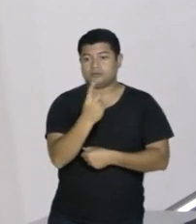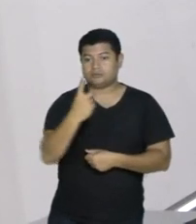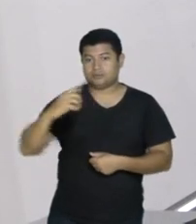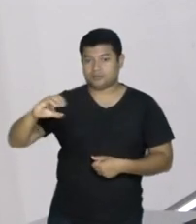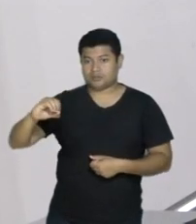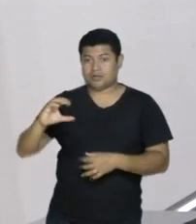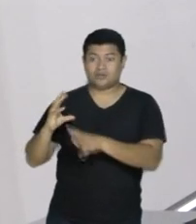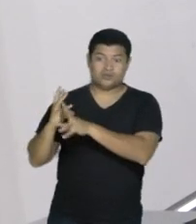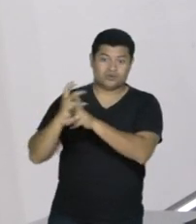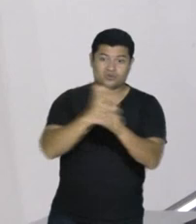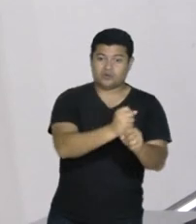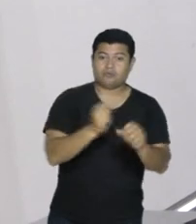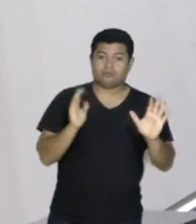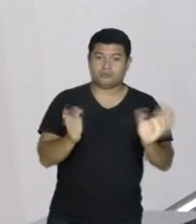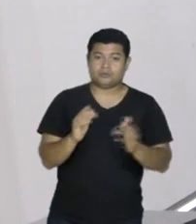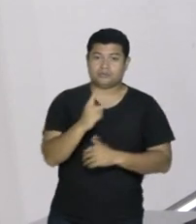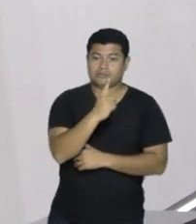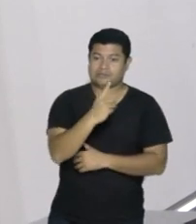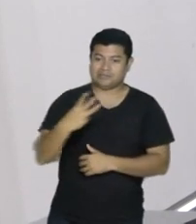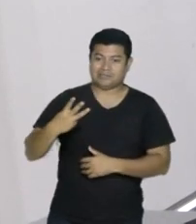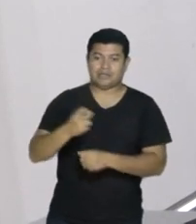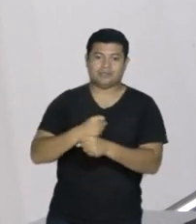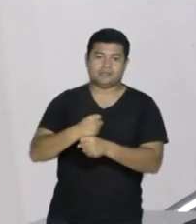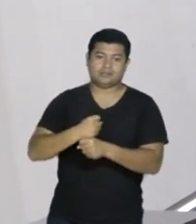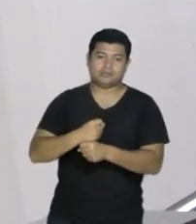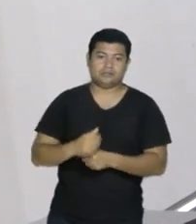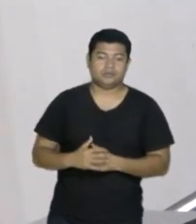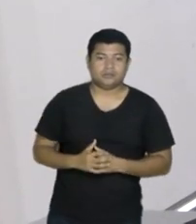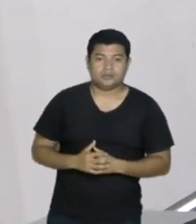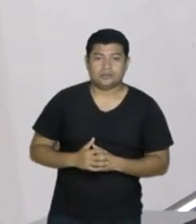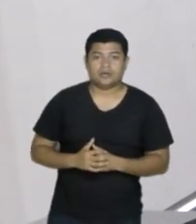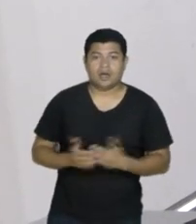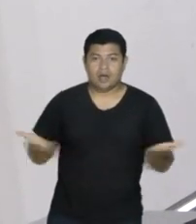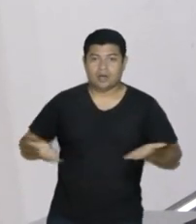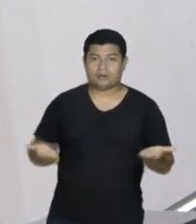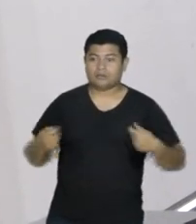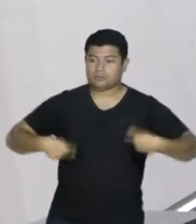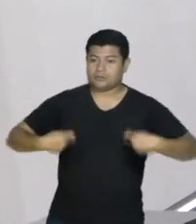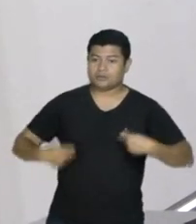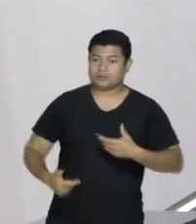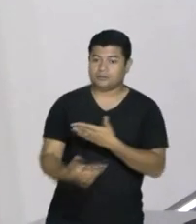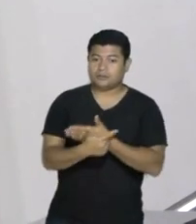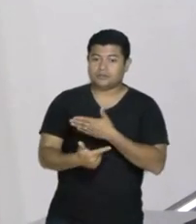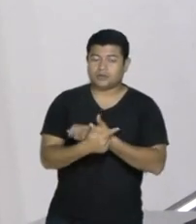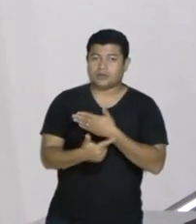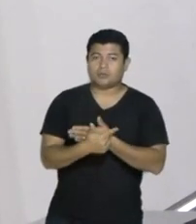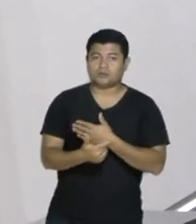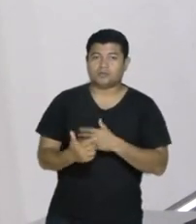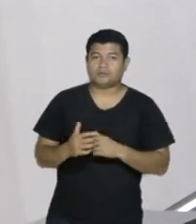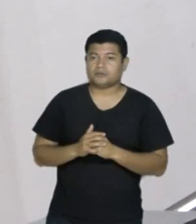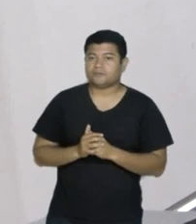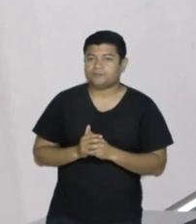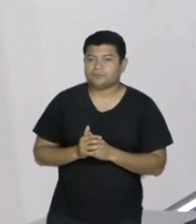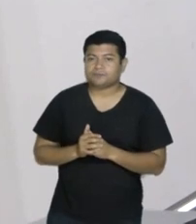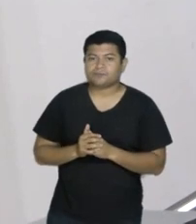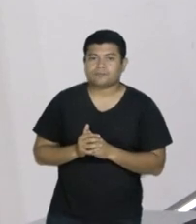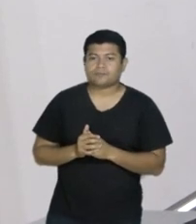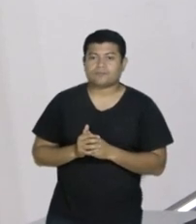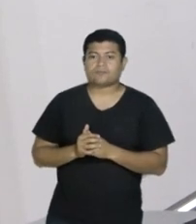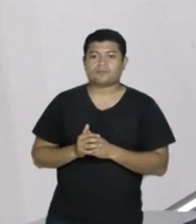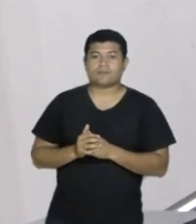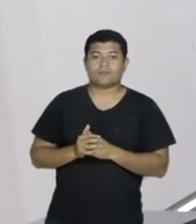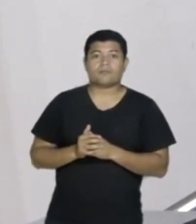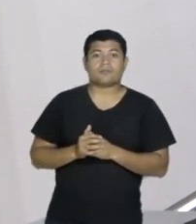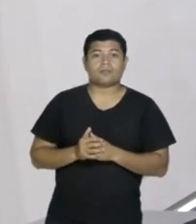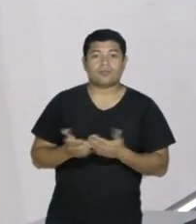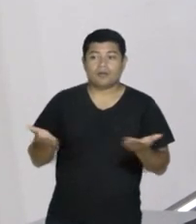anos e a gente não pode esperar mais agora tem que sair do papel agora a gente precisa se unir é a ponte está presta